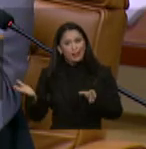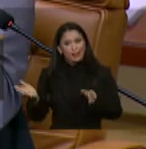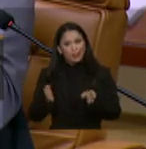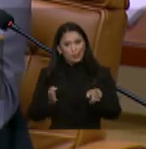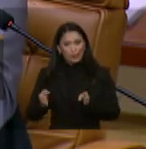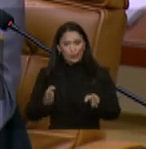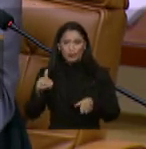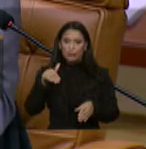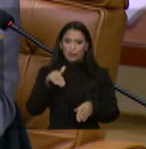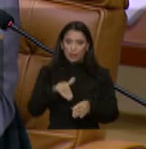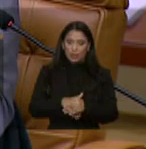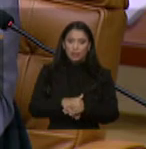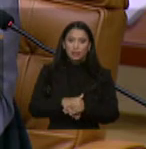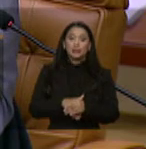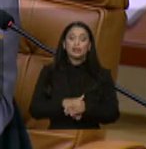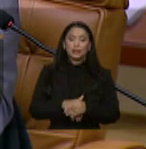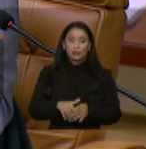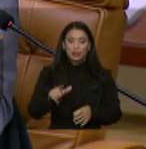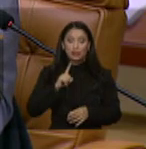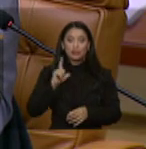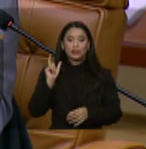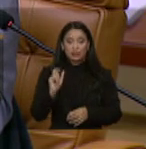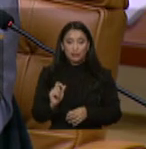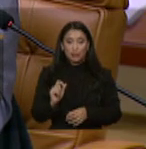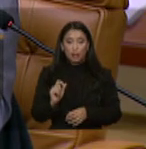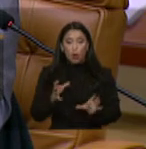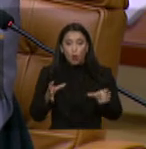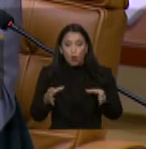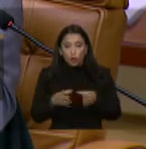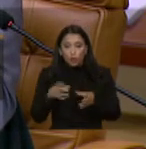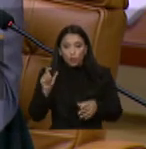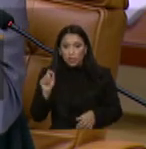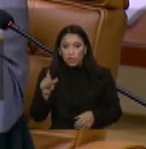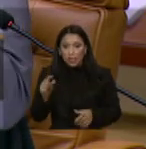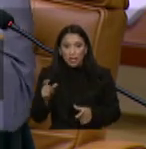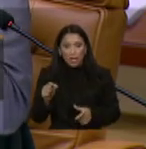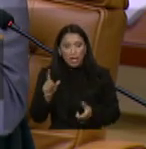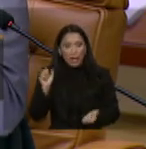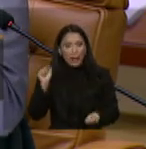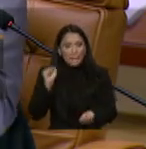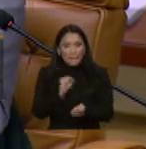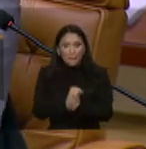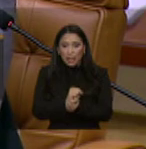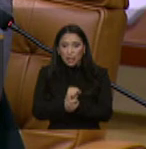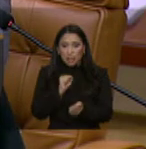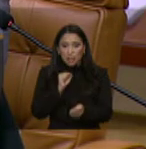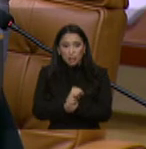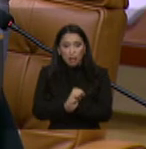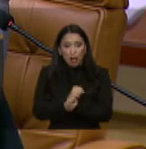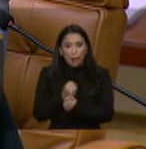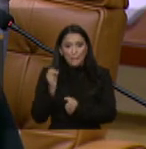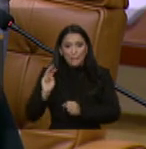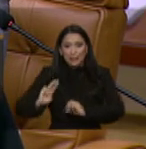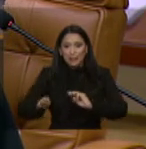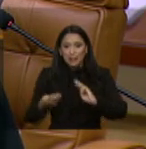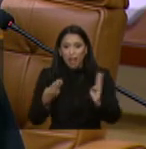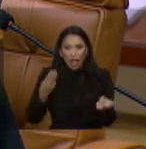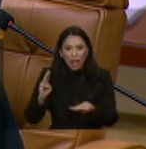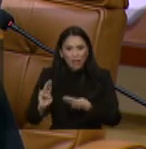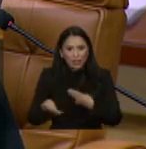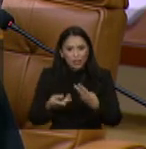foram centenas de grupos o telegram suspenso centenas e grupos com milhares de pessoas